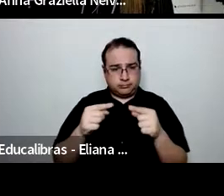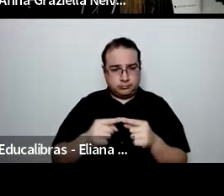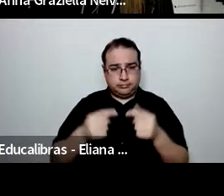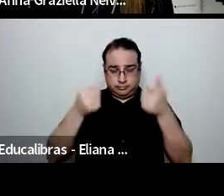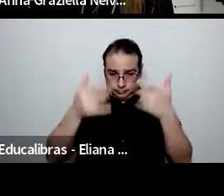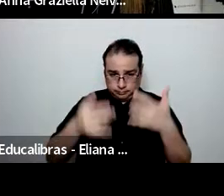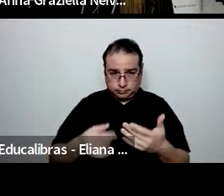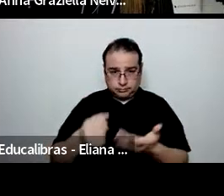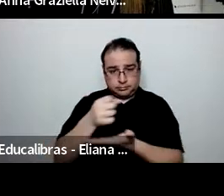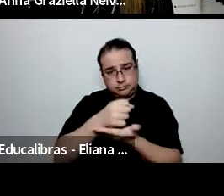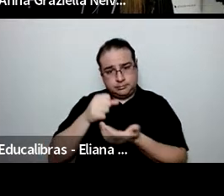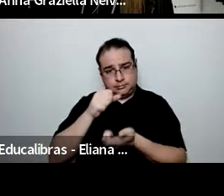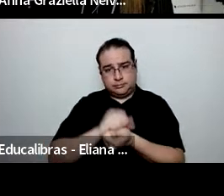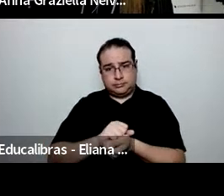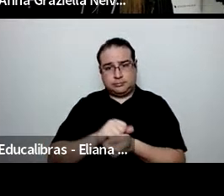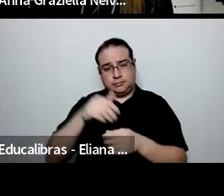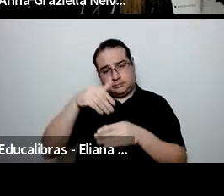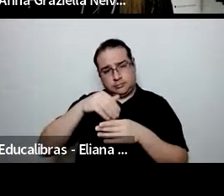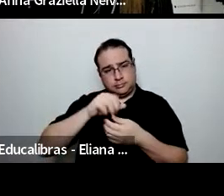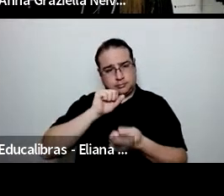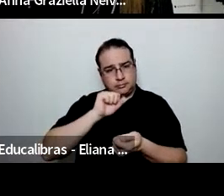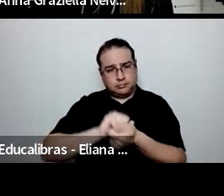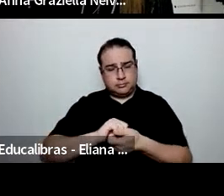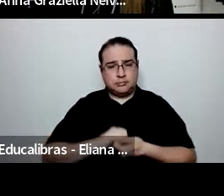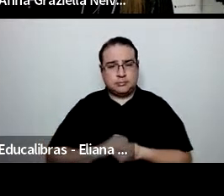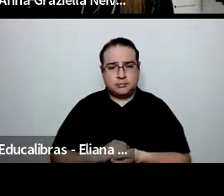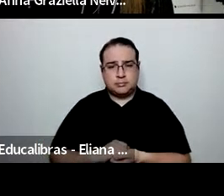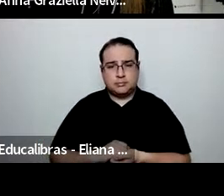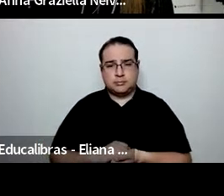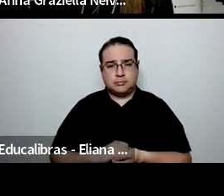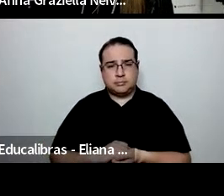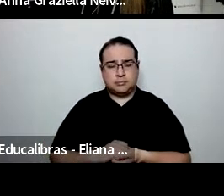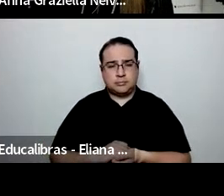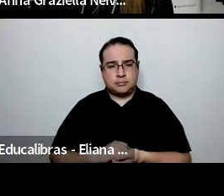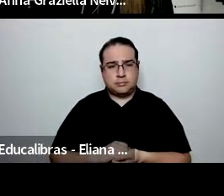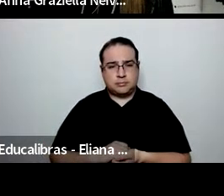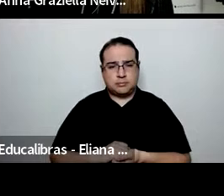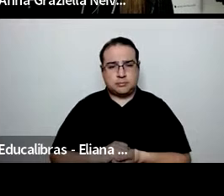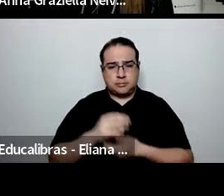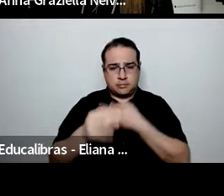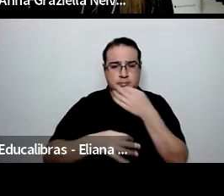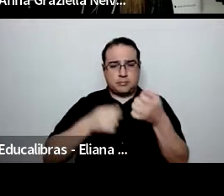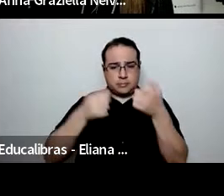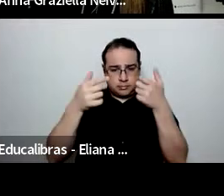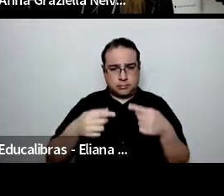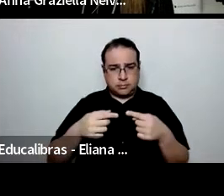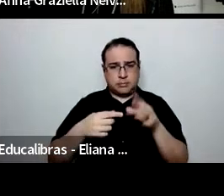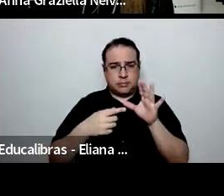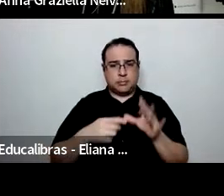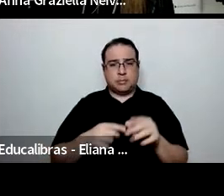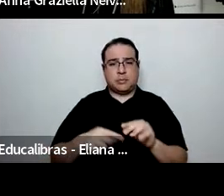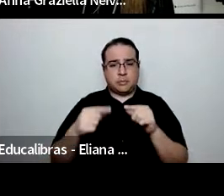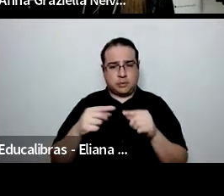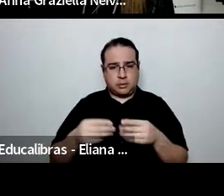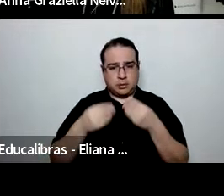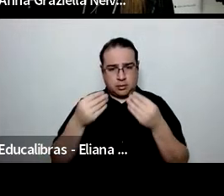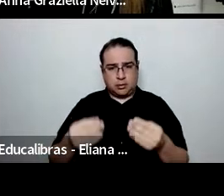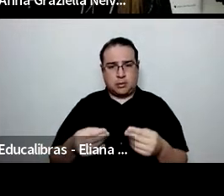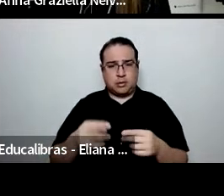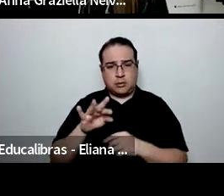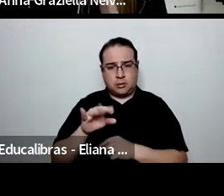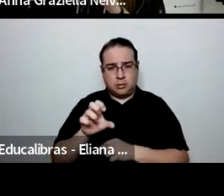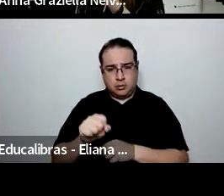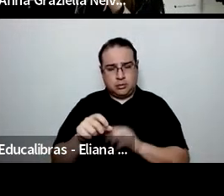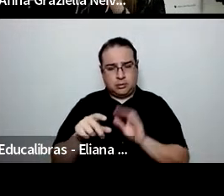o Ministério Público eleitoral é o E aí lá pelo provimento do recurso